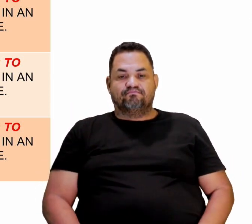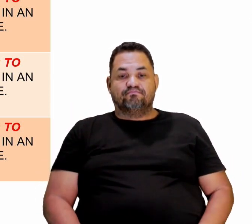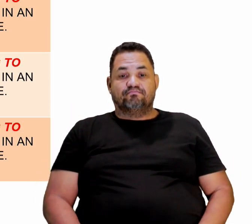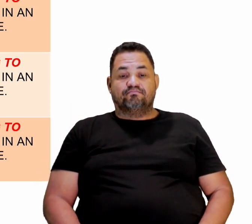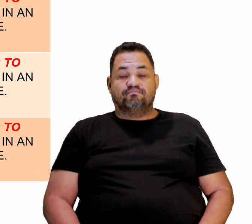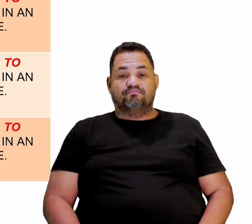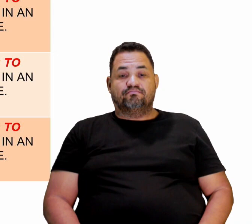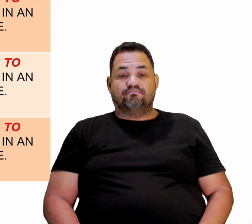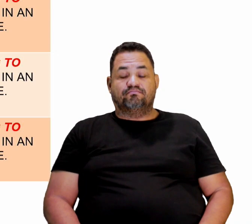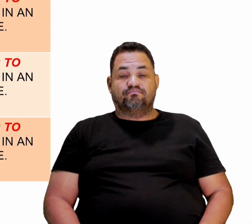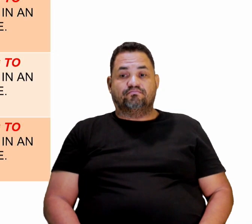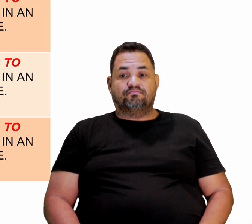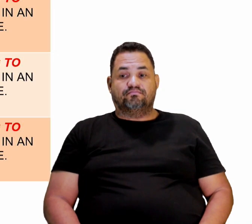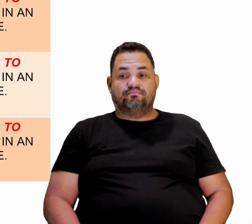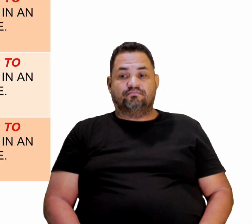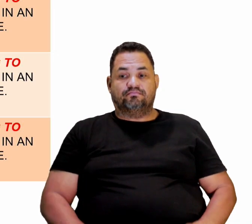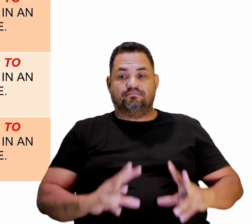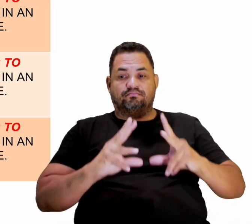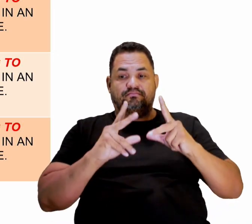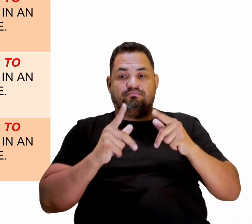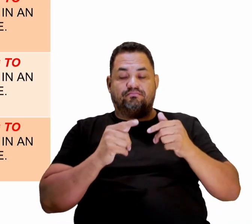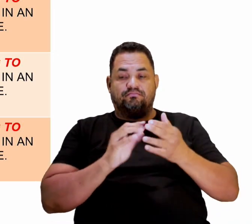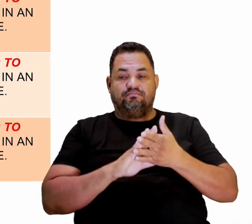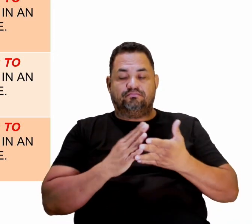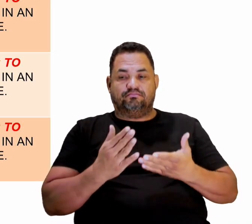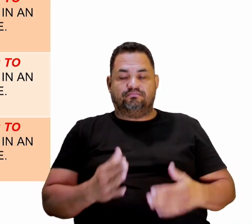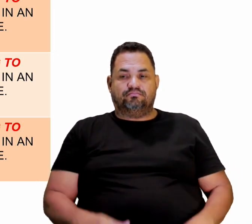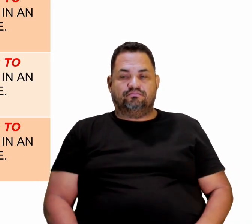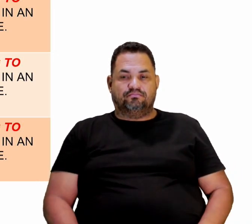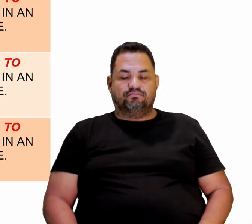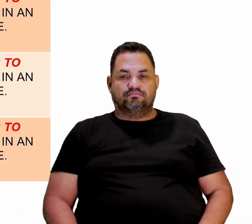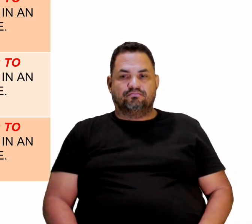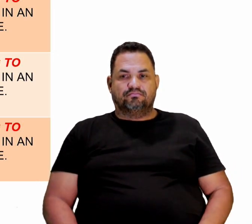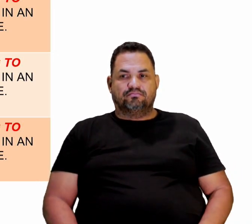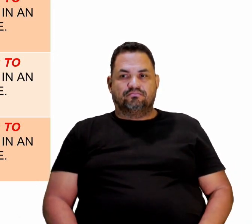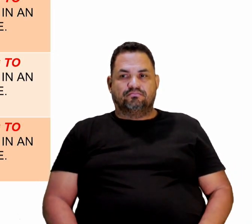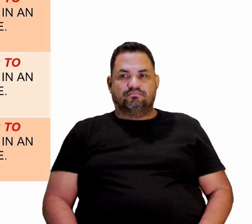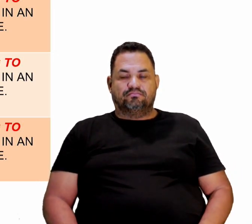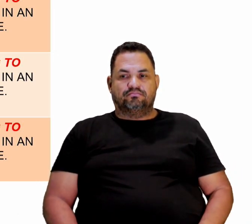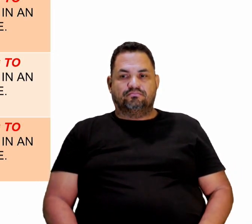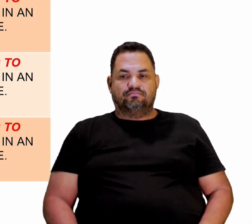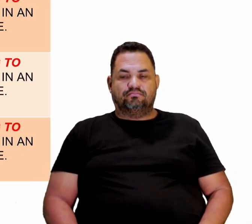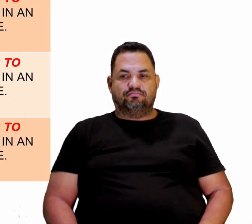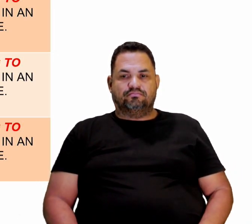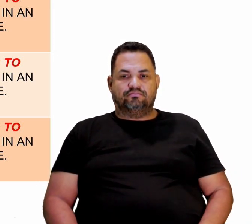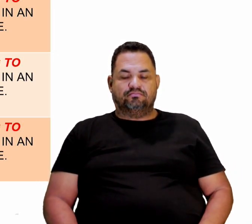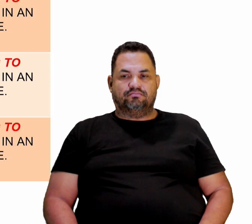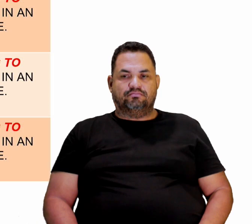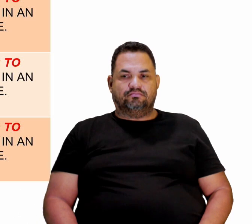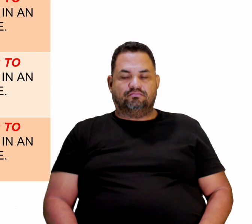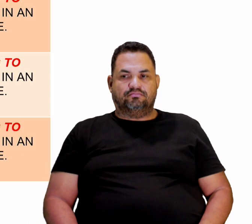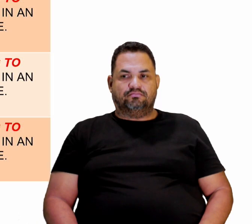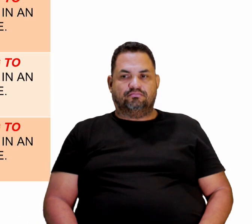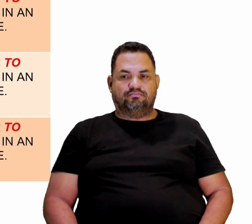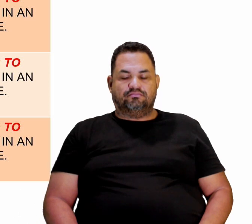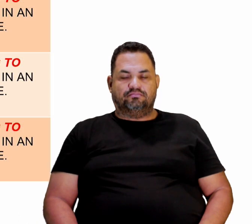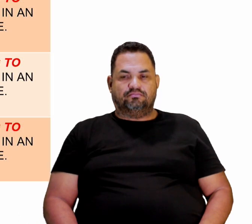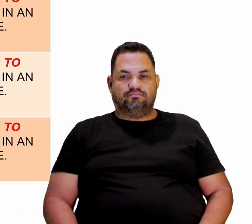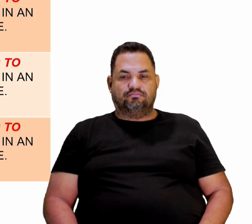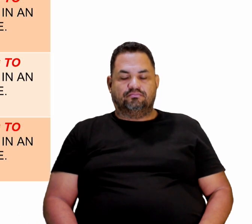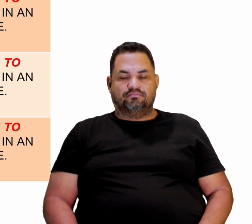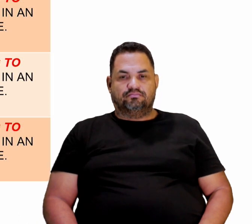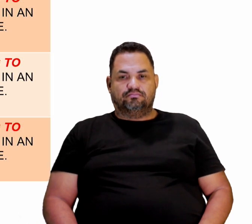esse verbo to be aqui todas as minhas as minhas as minhas questões lá foram com ai